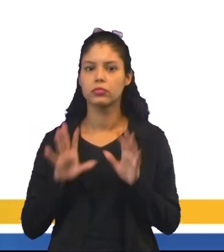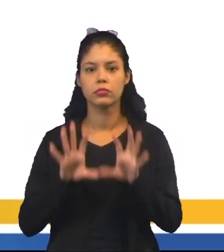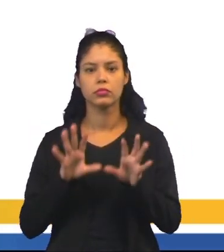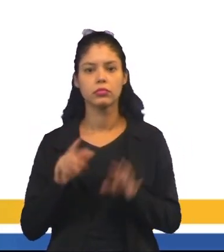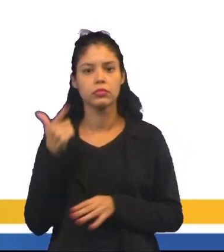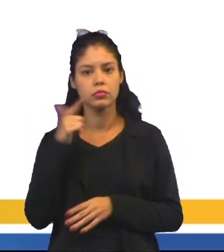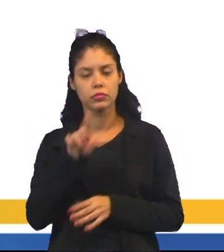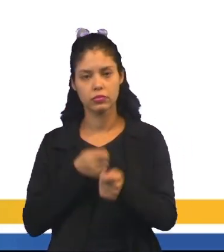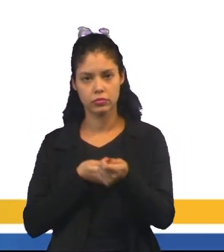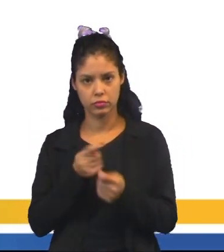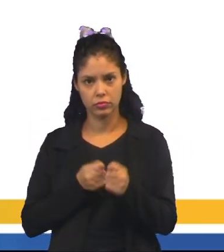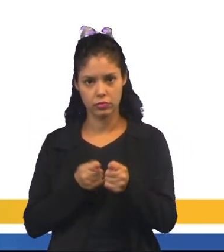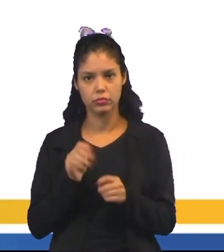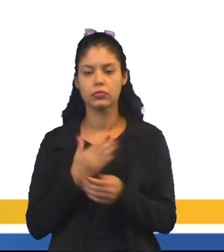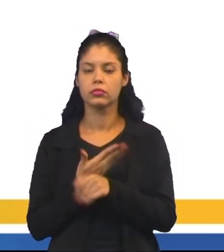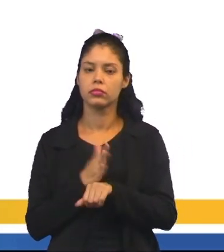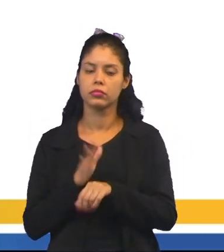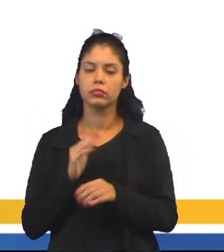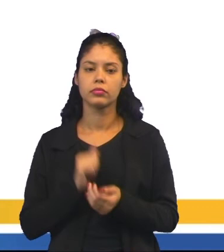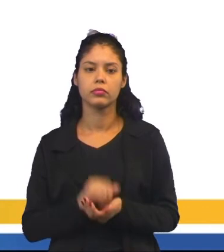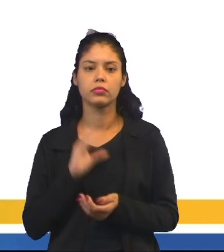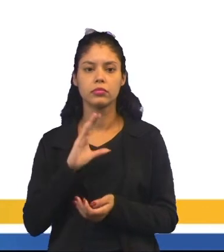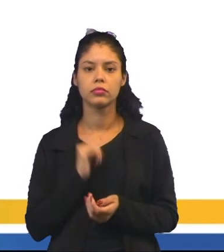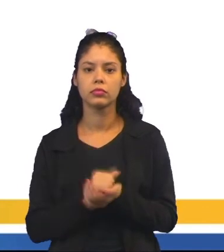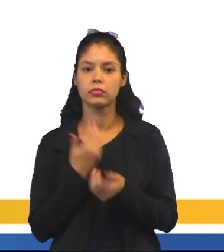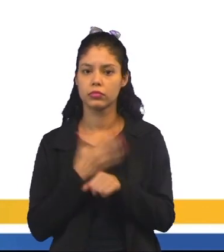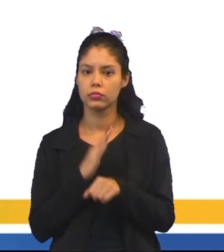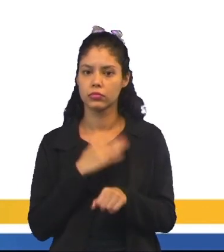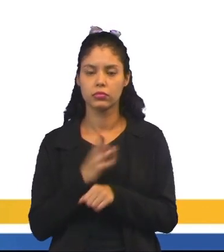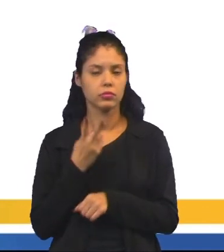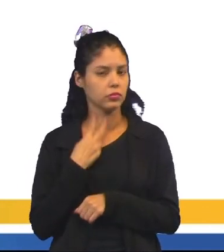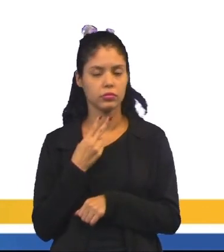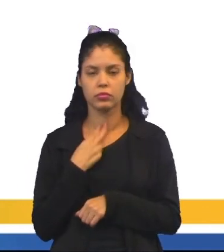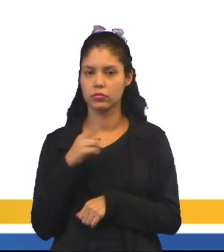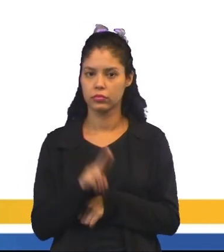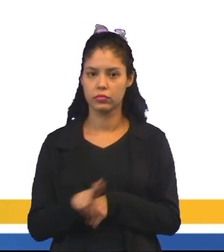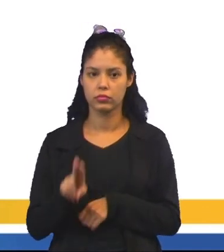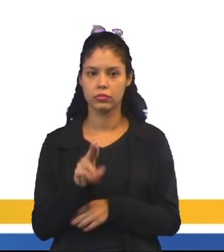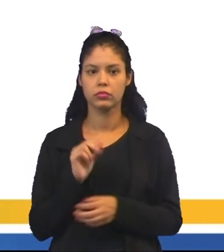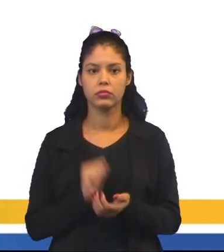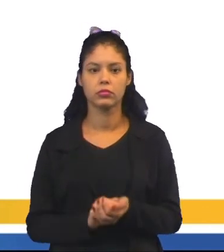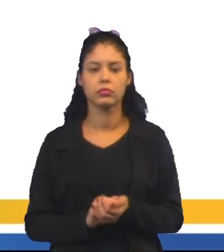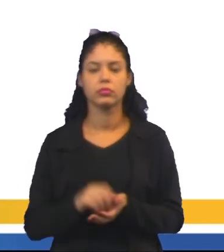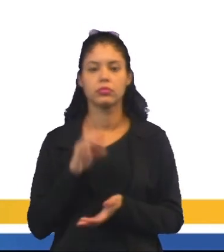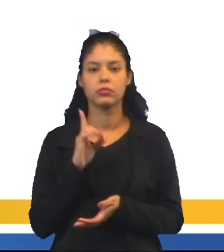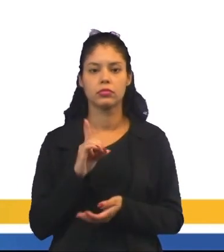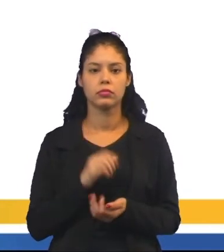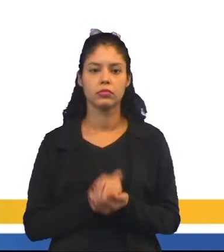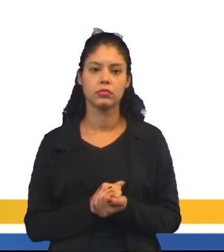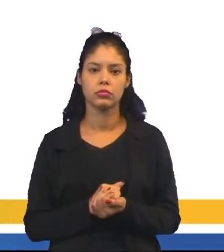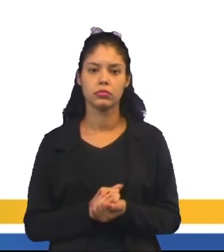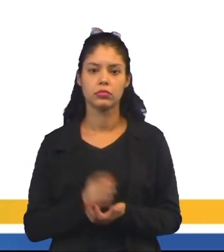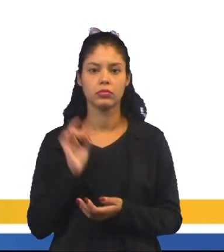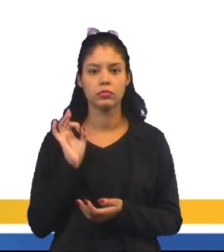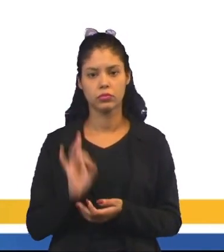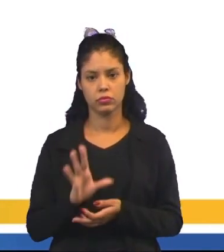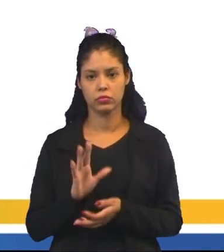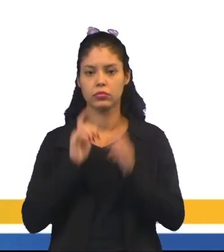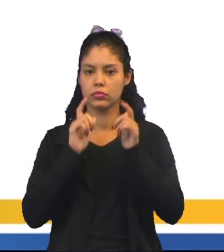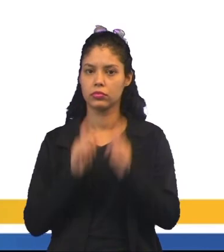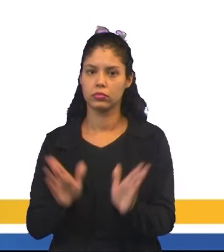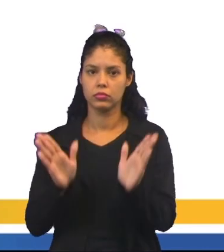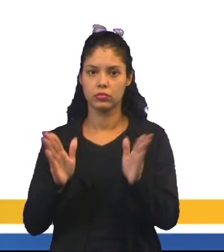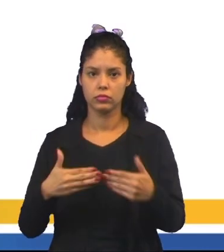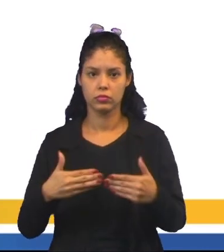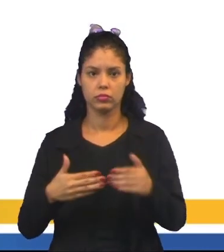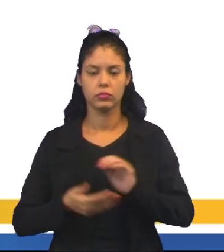pois assim garante a manutenção da prática. Letra C, os praticantes não podem usá-los. Letra D, o parkour só